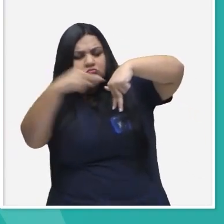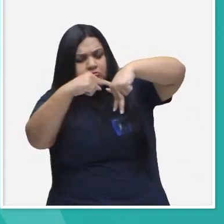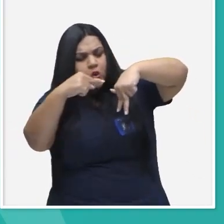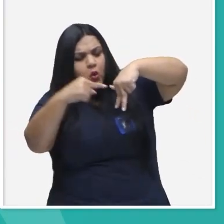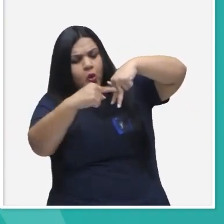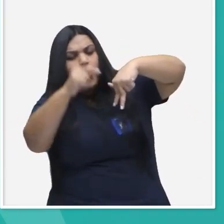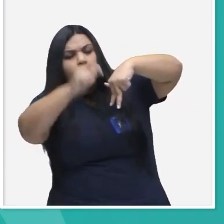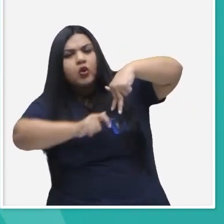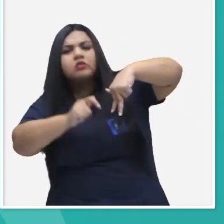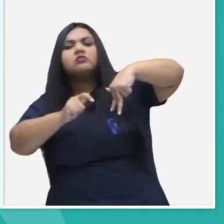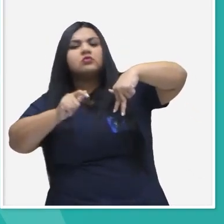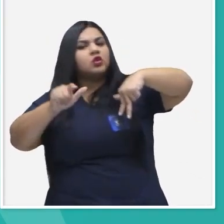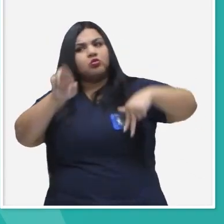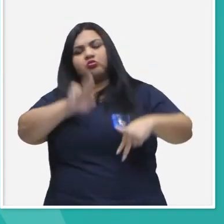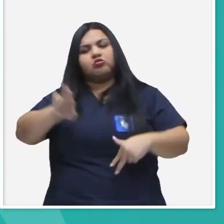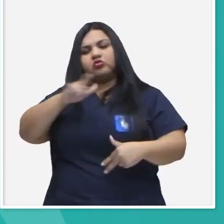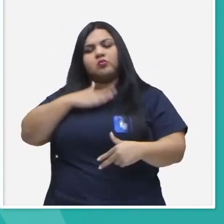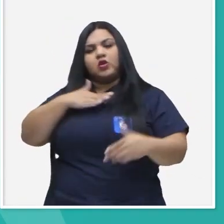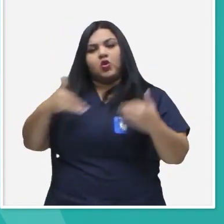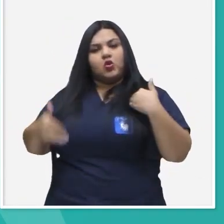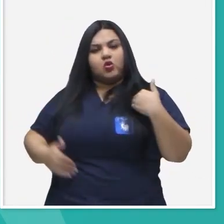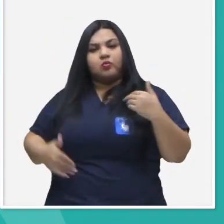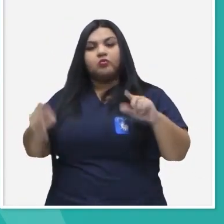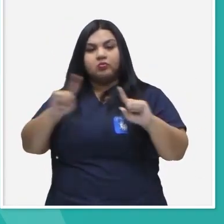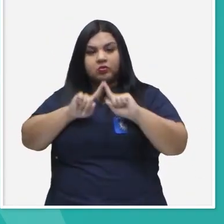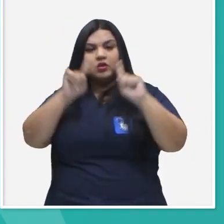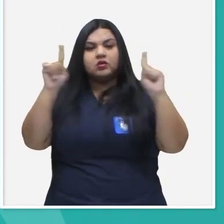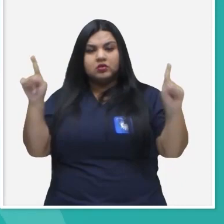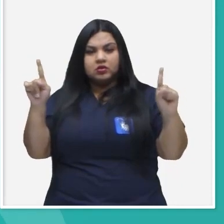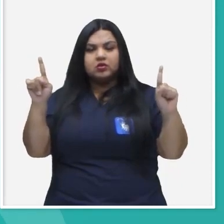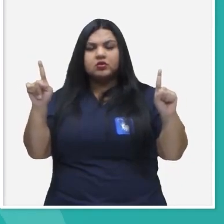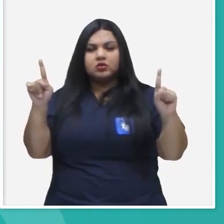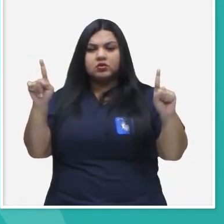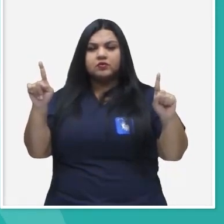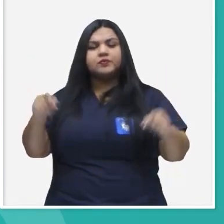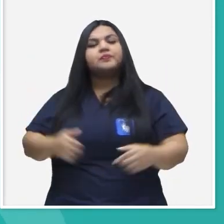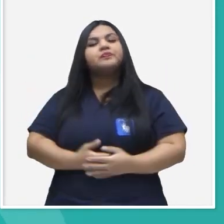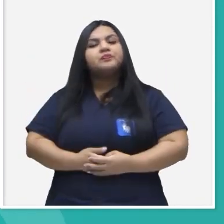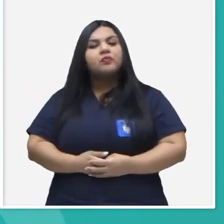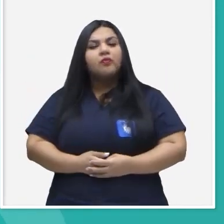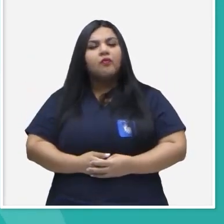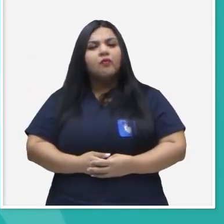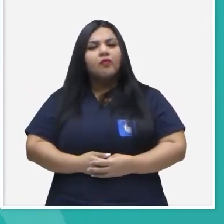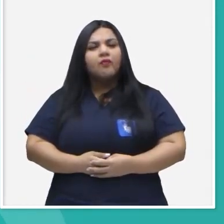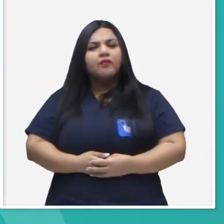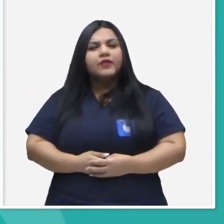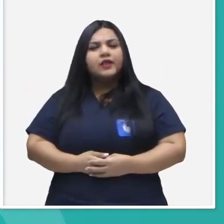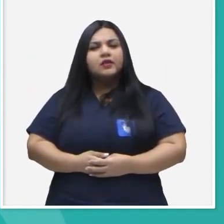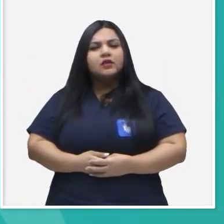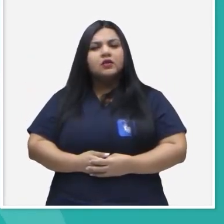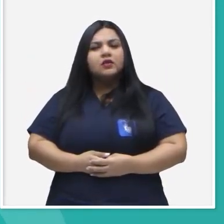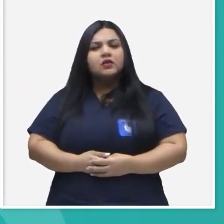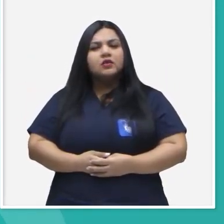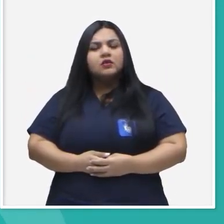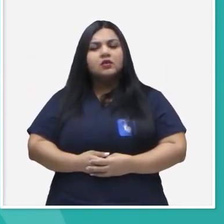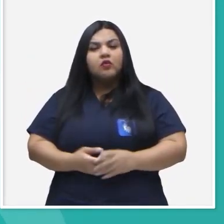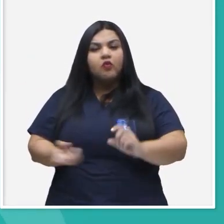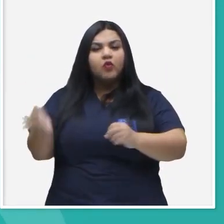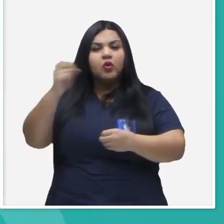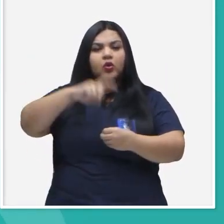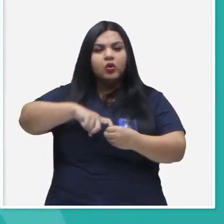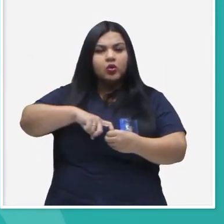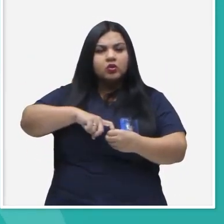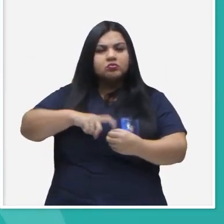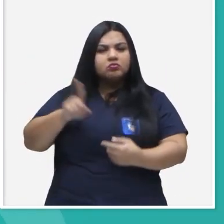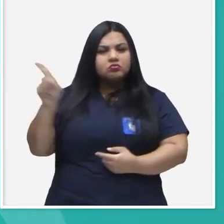já não uso mais o meu corpo, mas o florete. Podemos passar novamente os